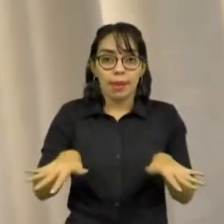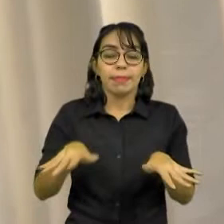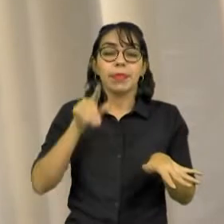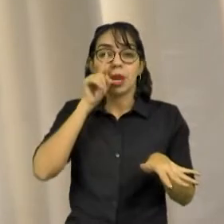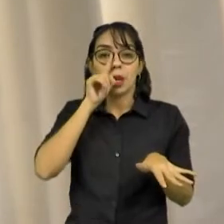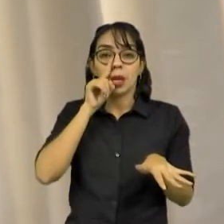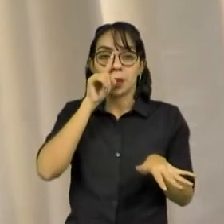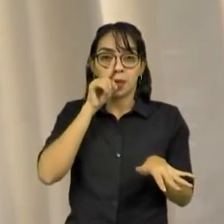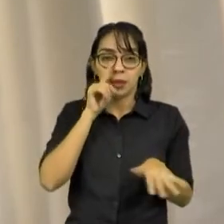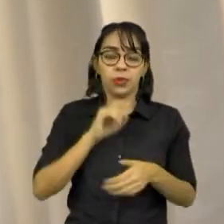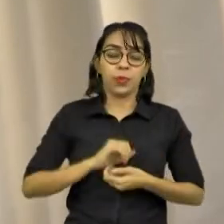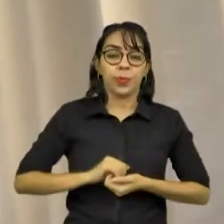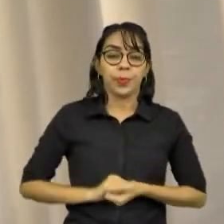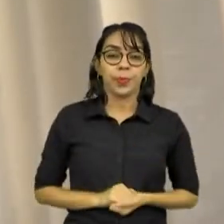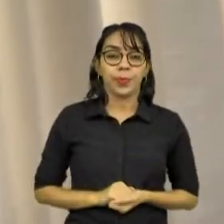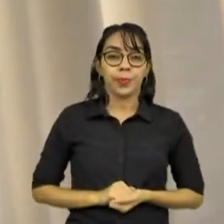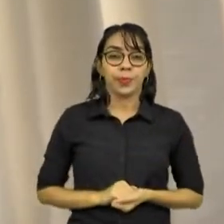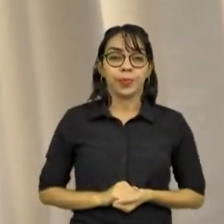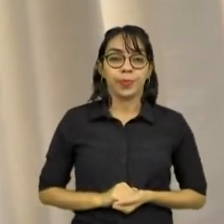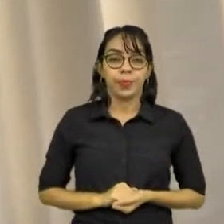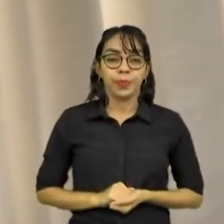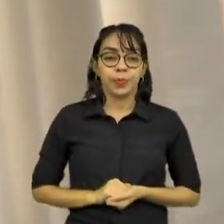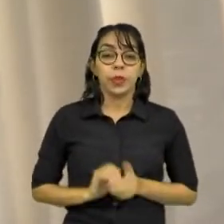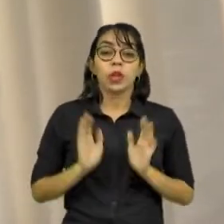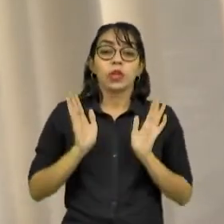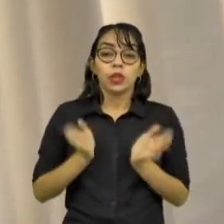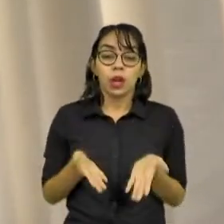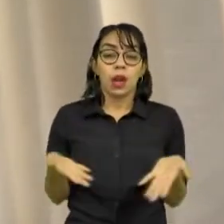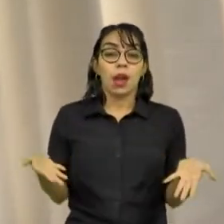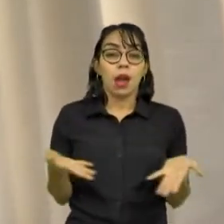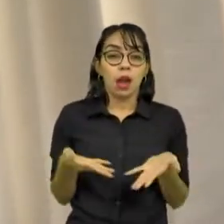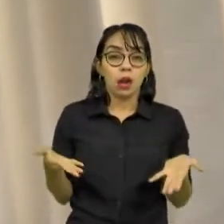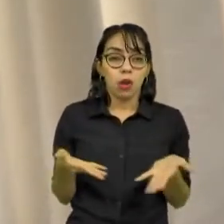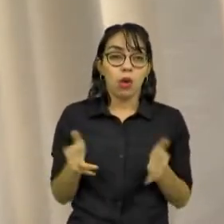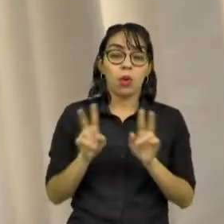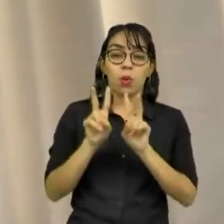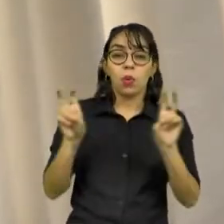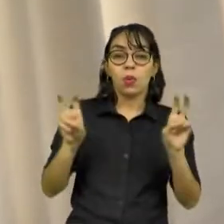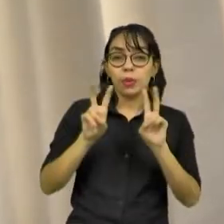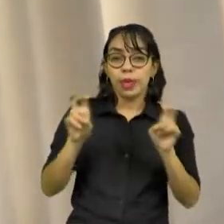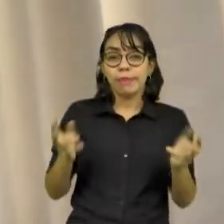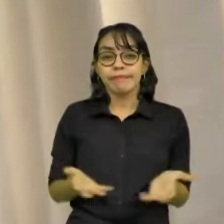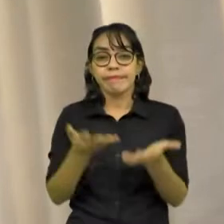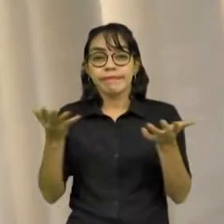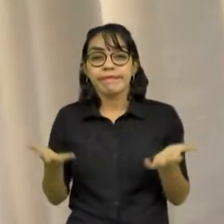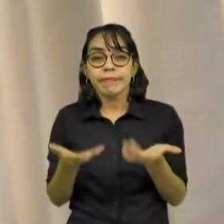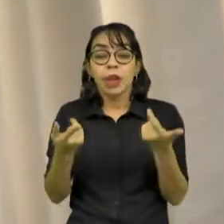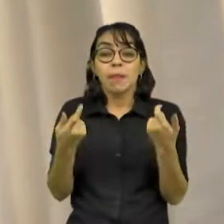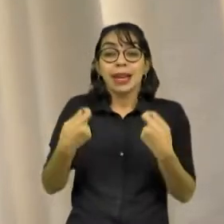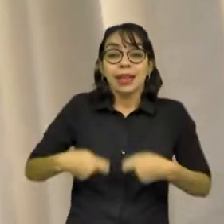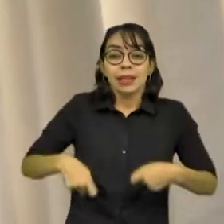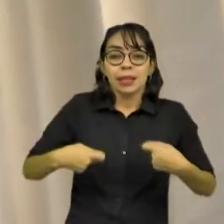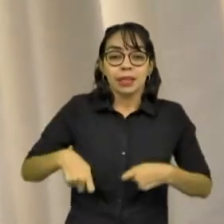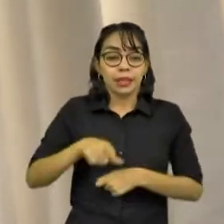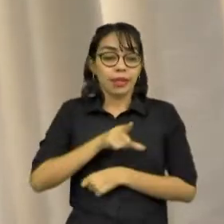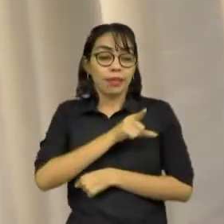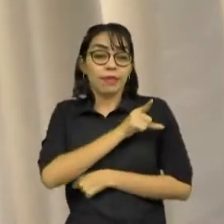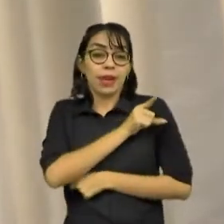país. Estamos em plena campanha de sarampo, onde devem ser vacinados todas as crianças